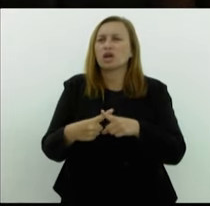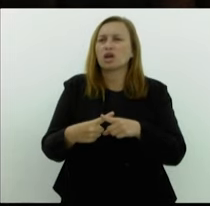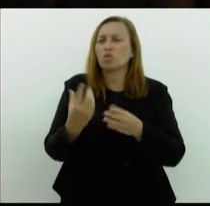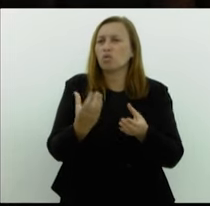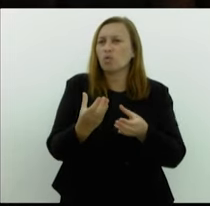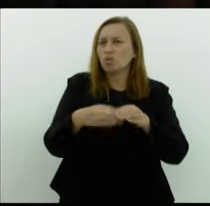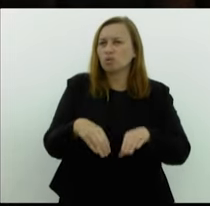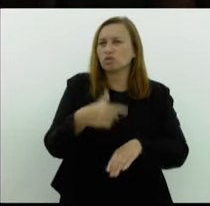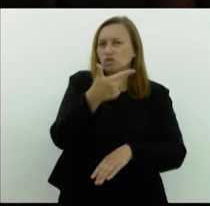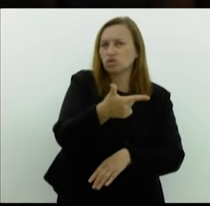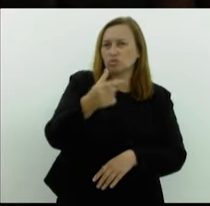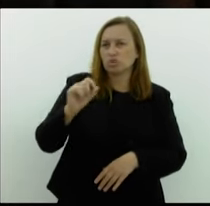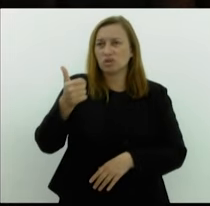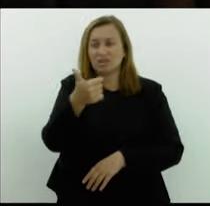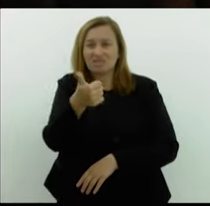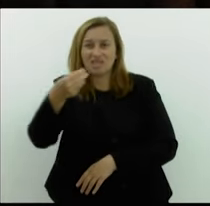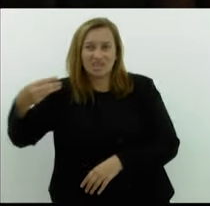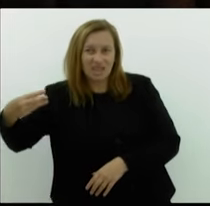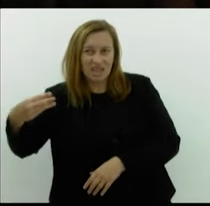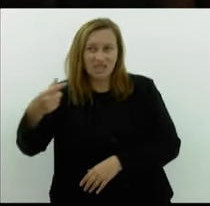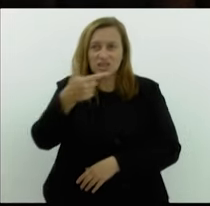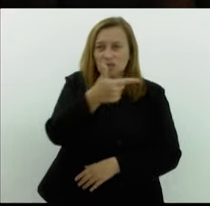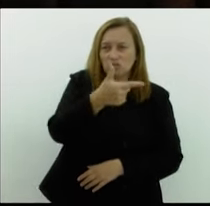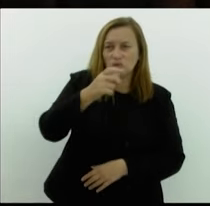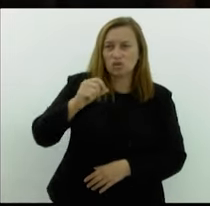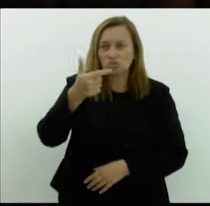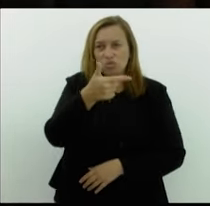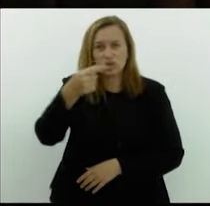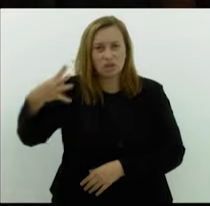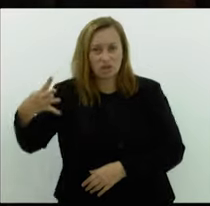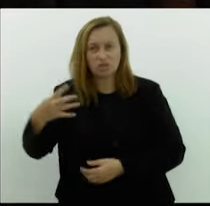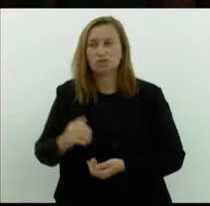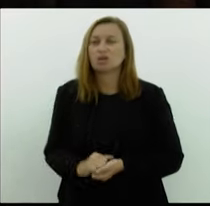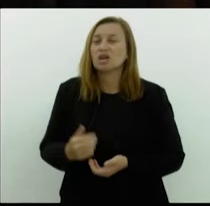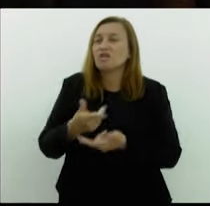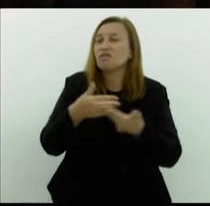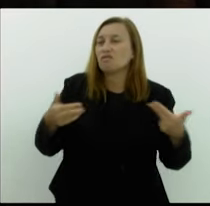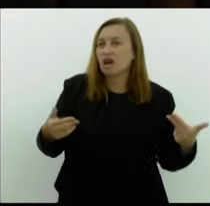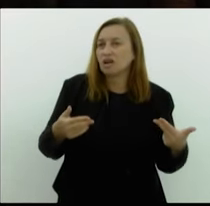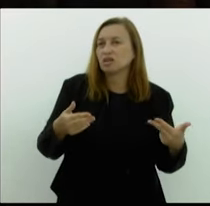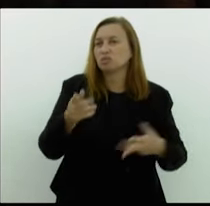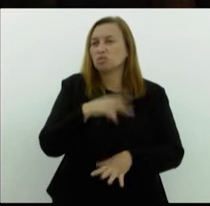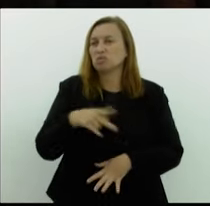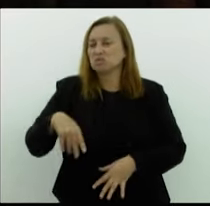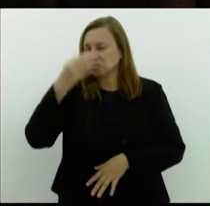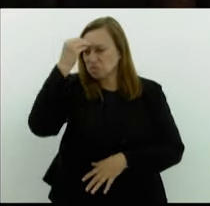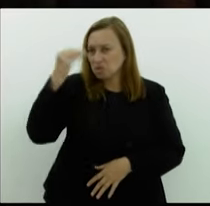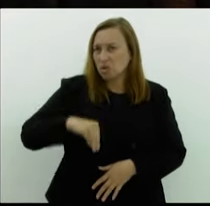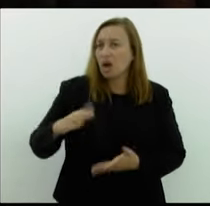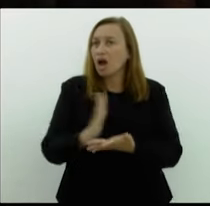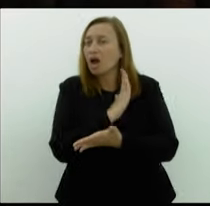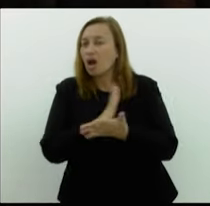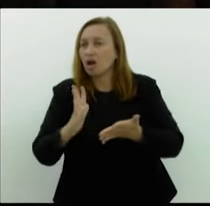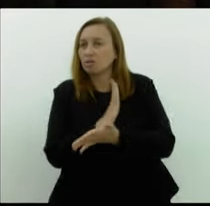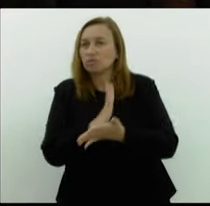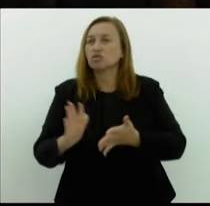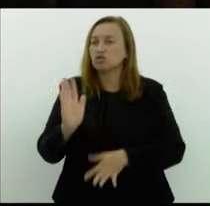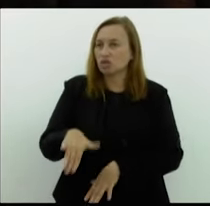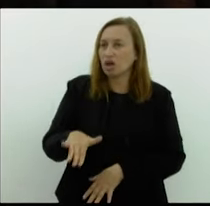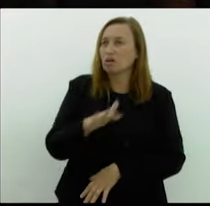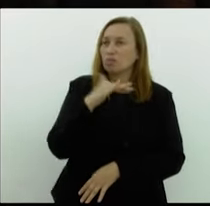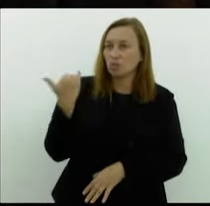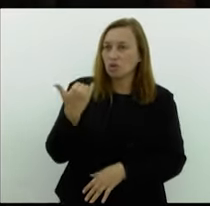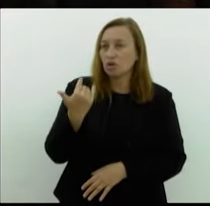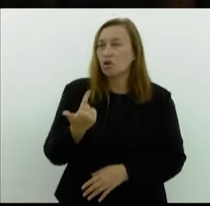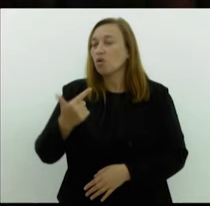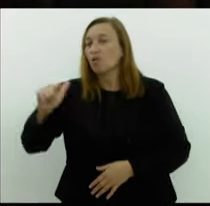2013, 2014. Muitos professores já desistiram, alguns já morreram, outros não têm